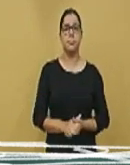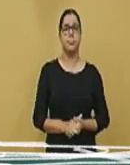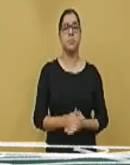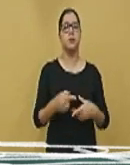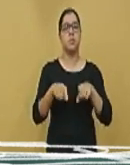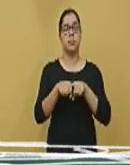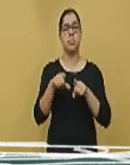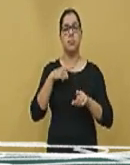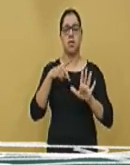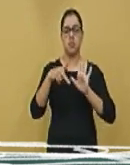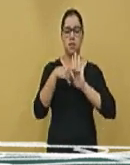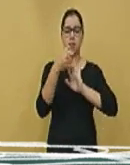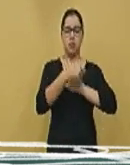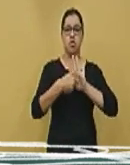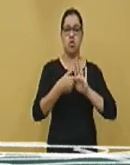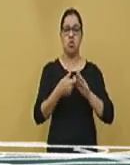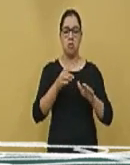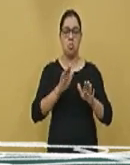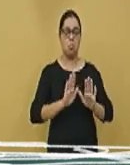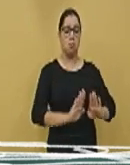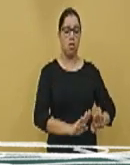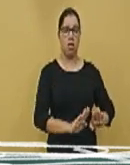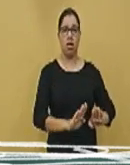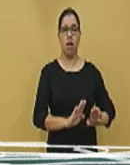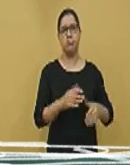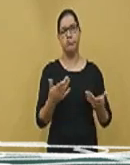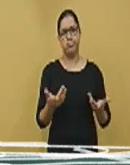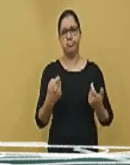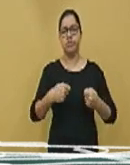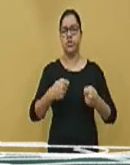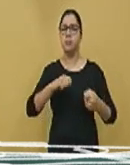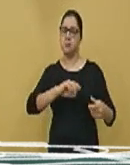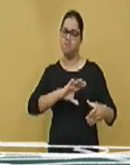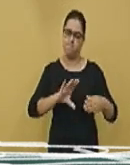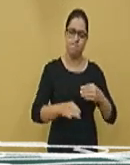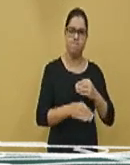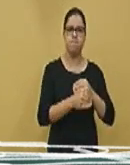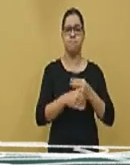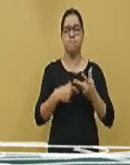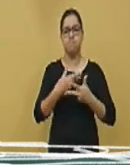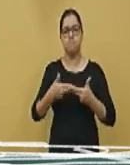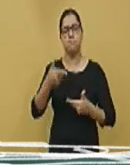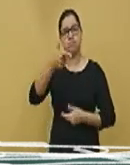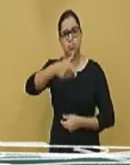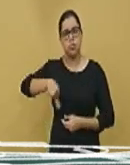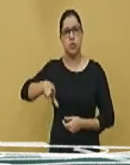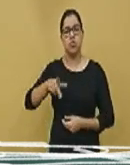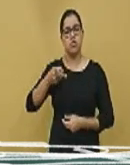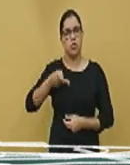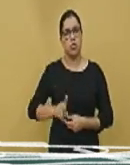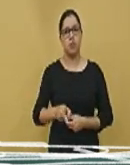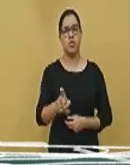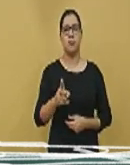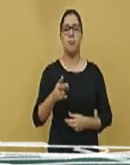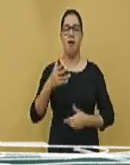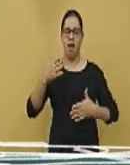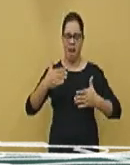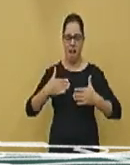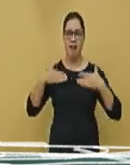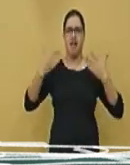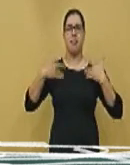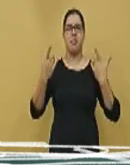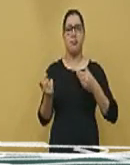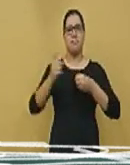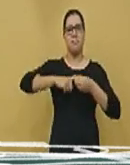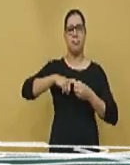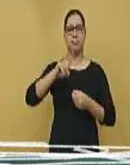estão parados e retomá-los para que a gente consiga, novamente, trazer alegria para essa cidade.